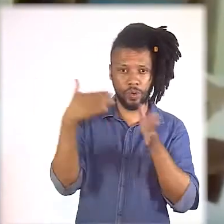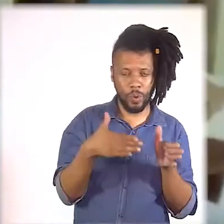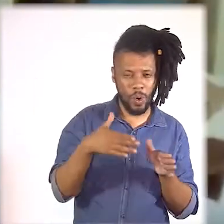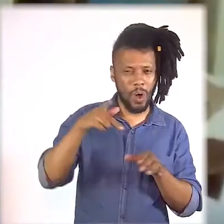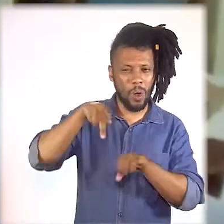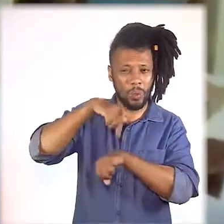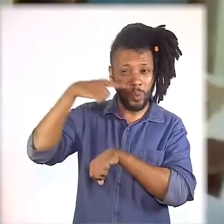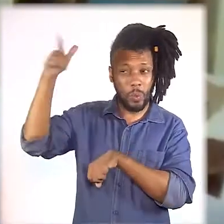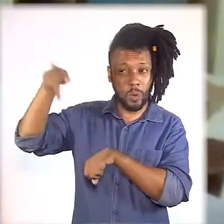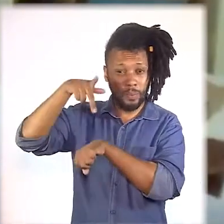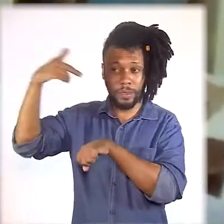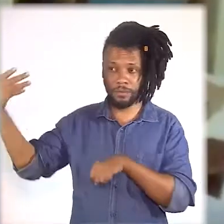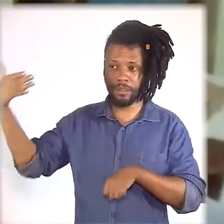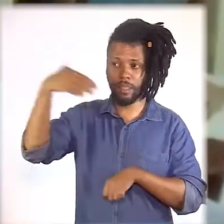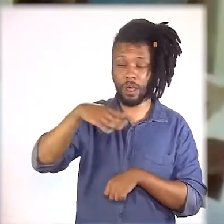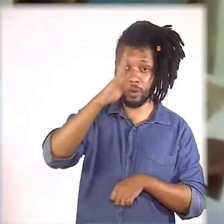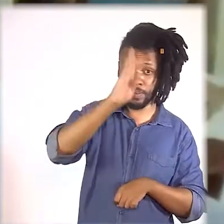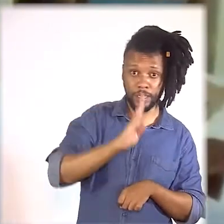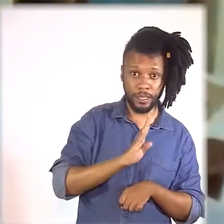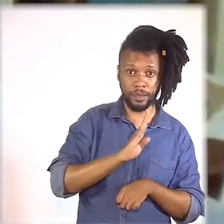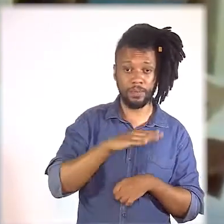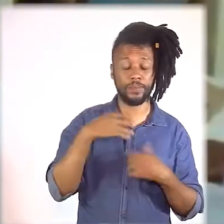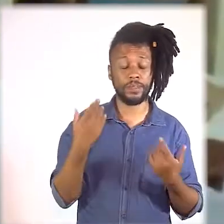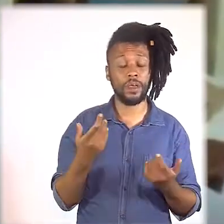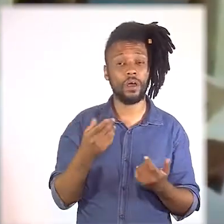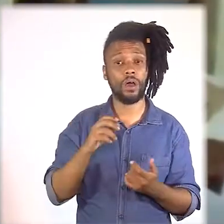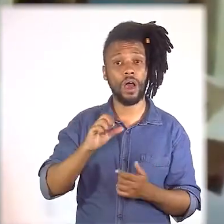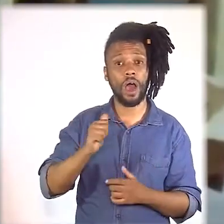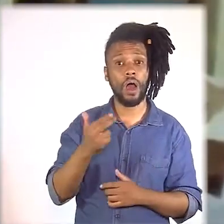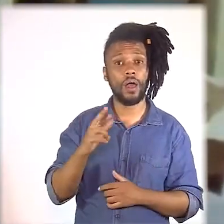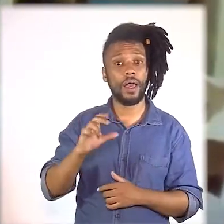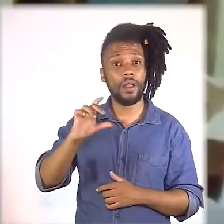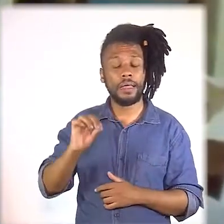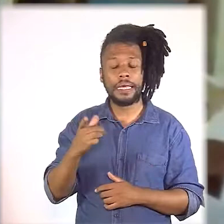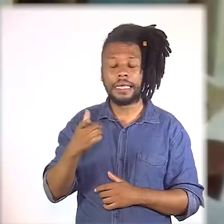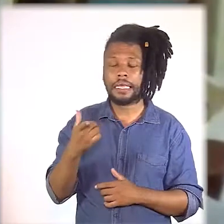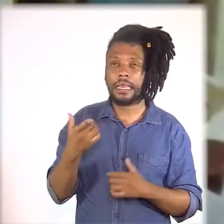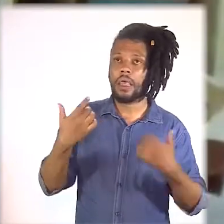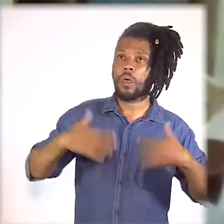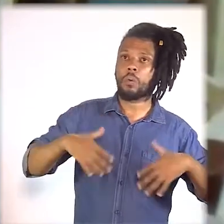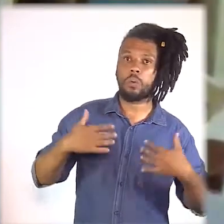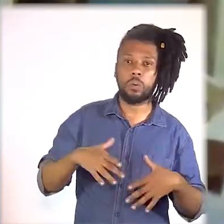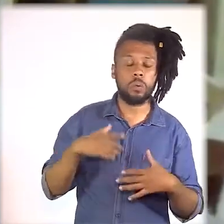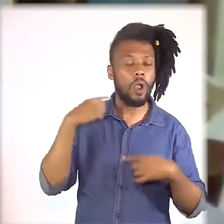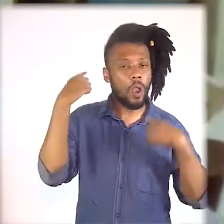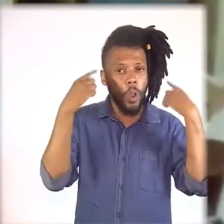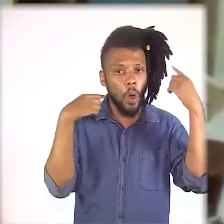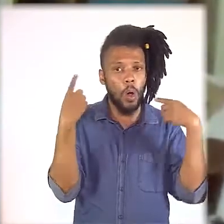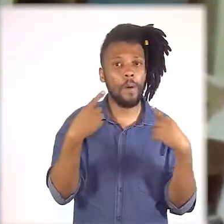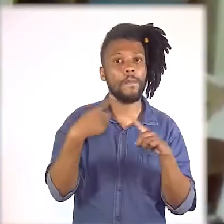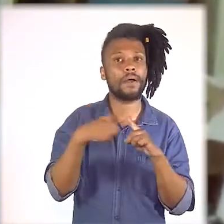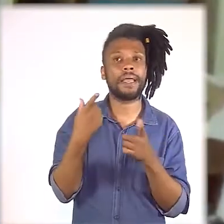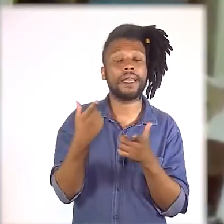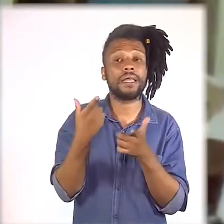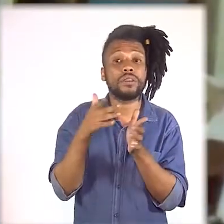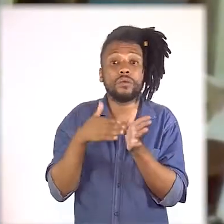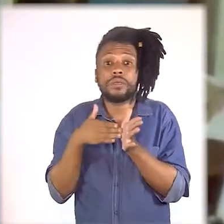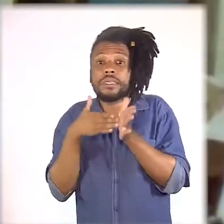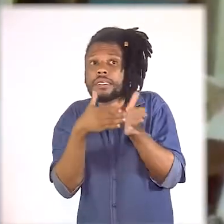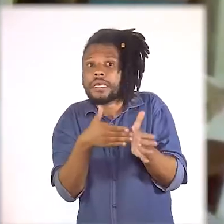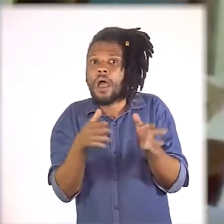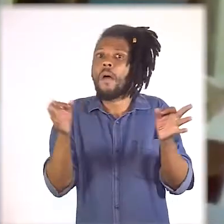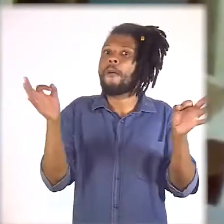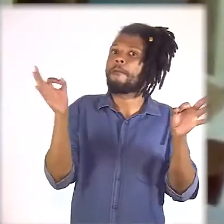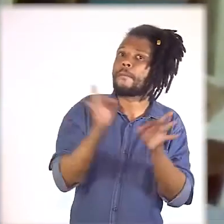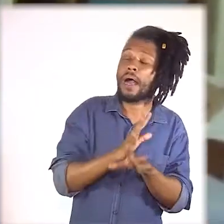Hungria. Ela diz que o Aurélio deixava o papai louco, porque ele não cumpria os prazos. E ele queria